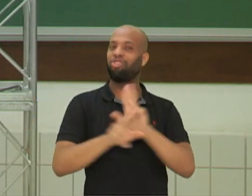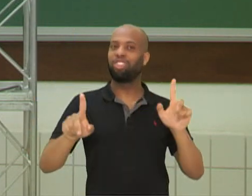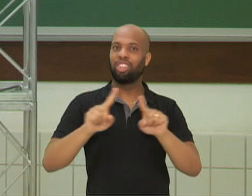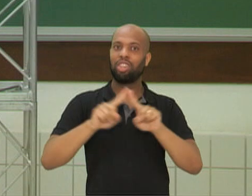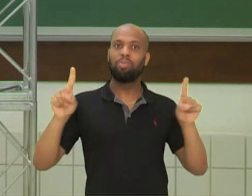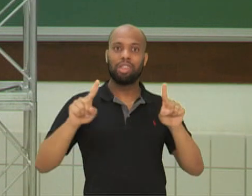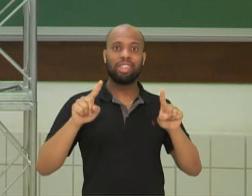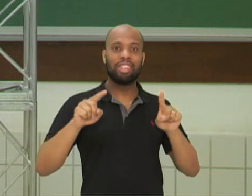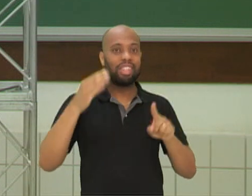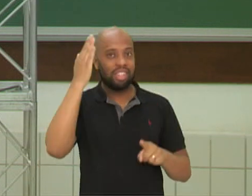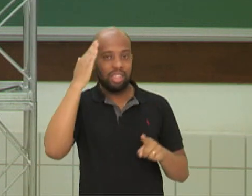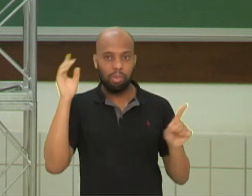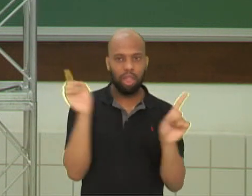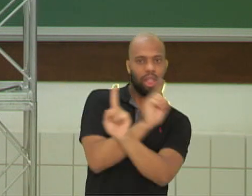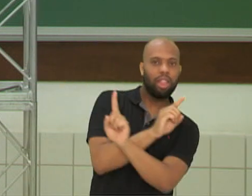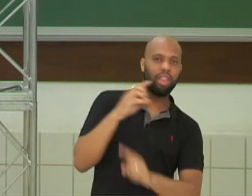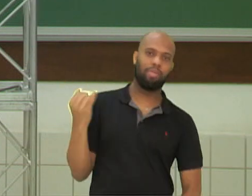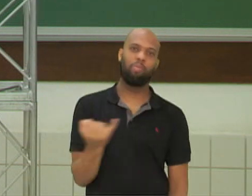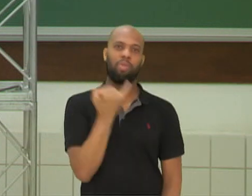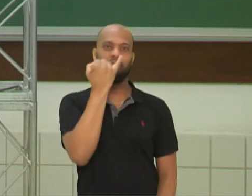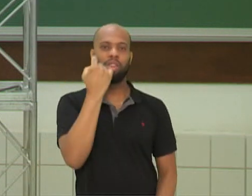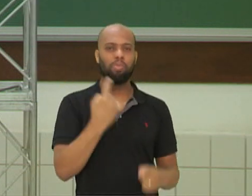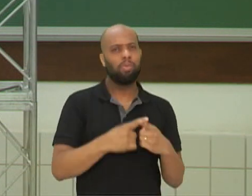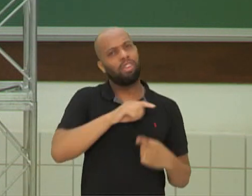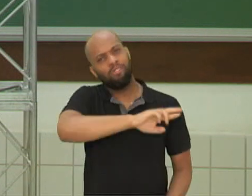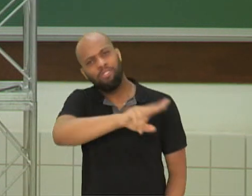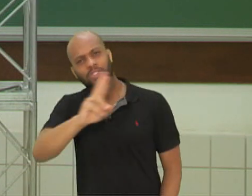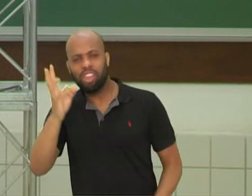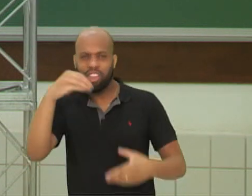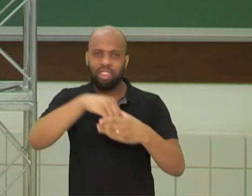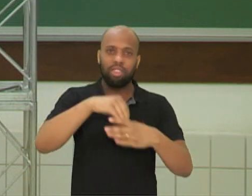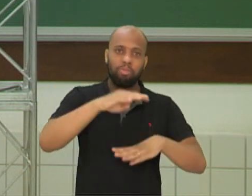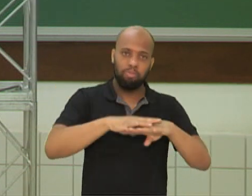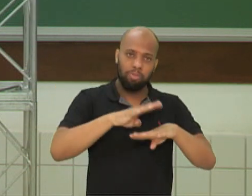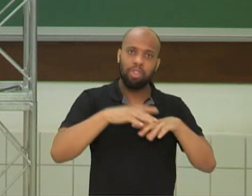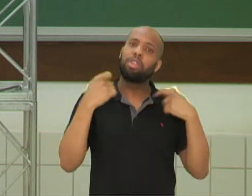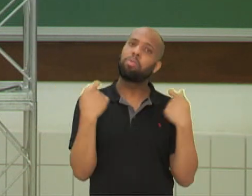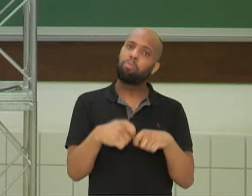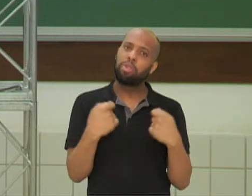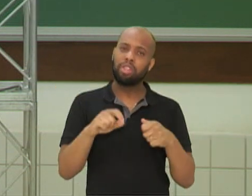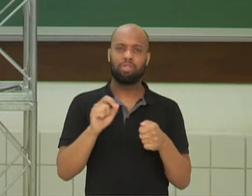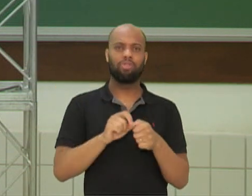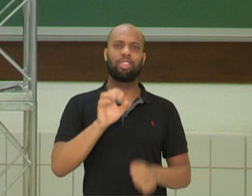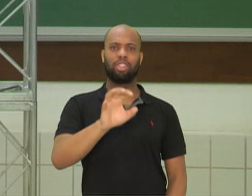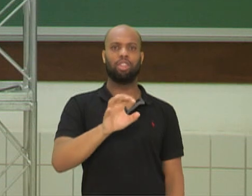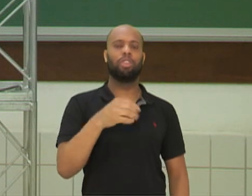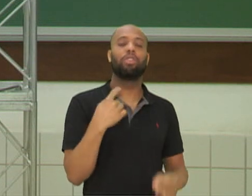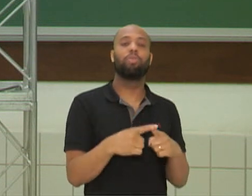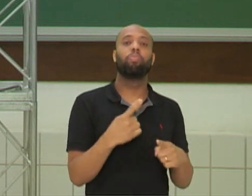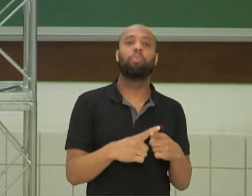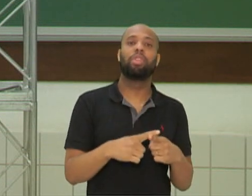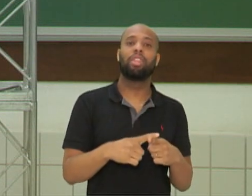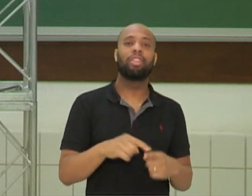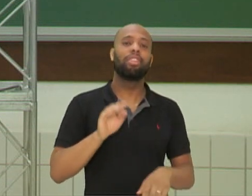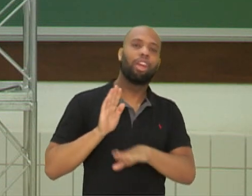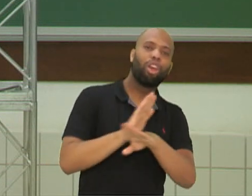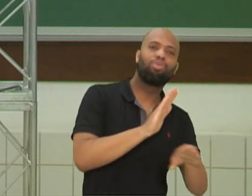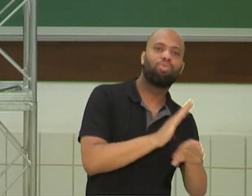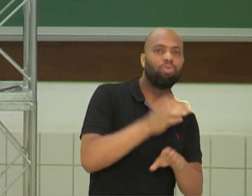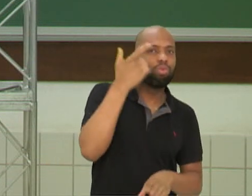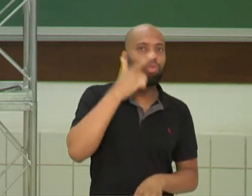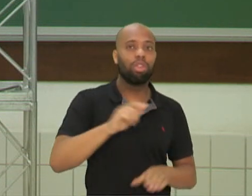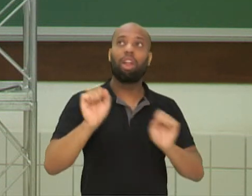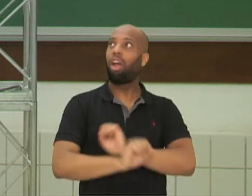Eliminando a base, a gente trabalha com o expoente. Então, fica 2x igual a menos 2. E o 2 que está multiplicando, a gente